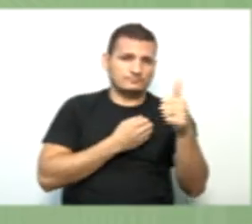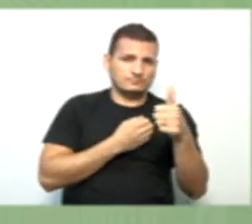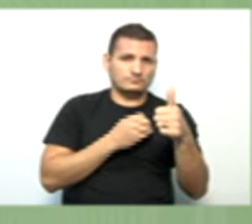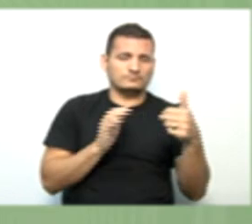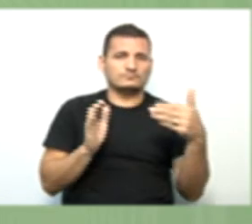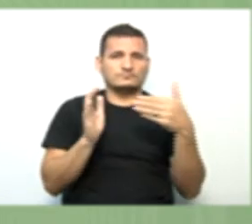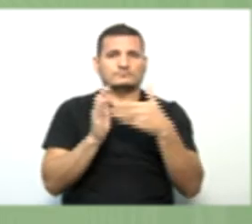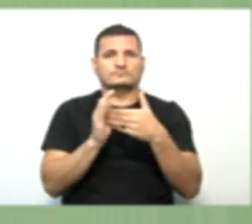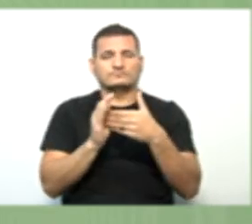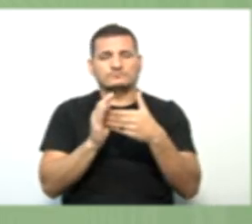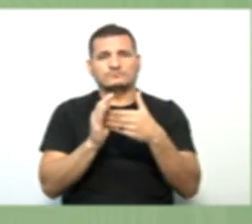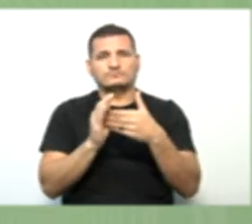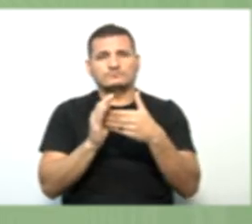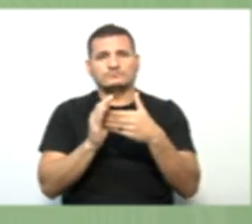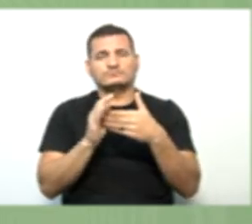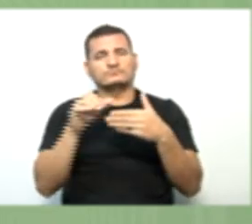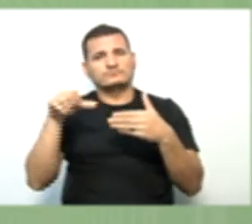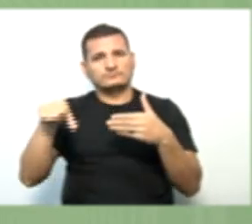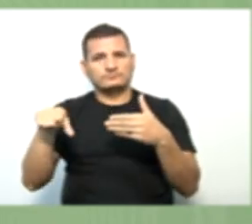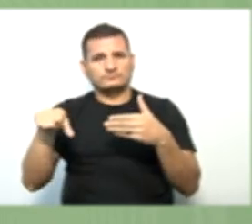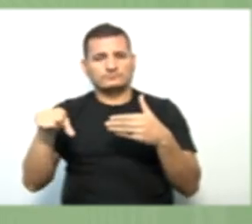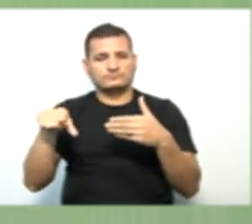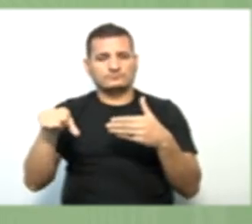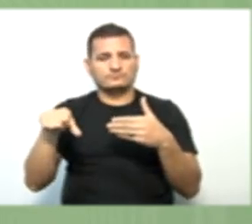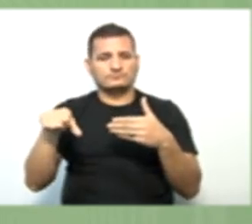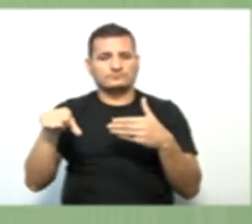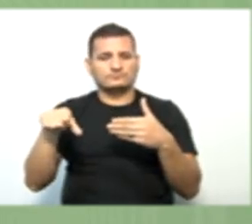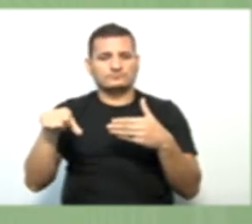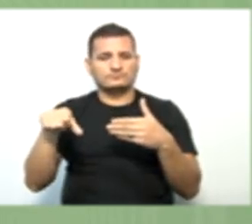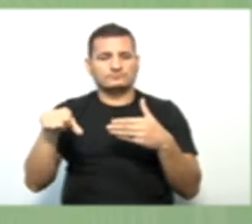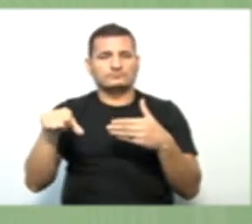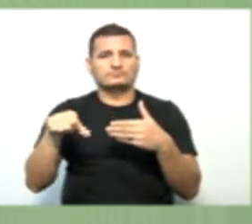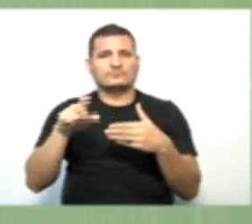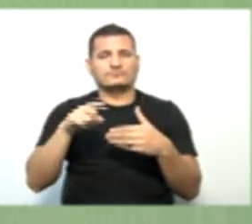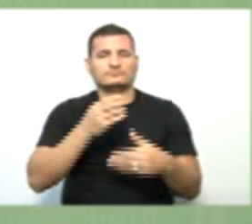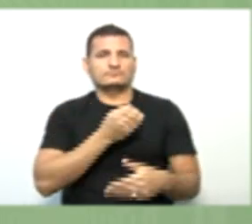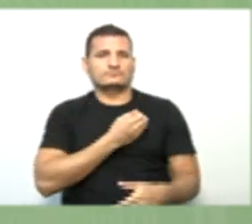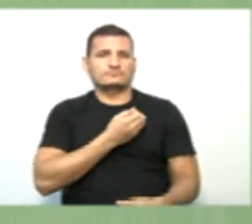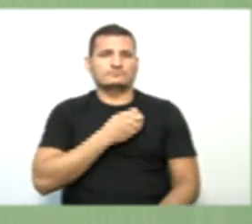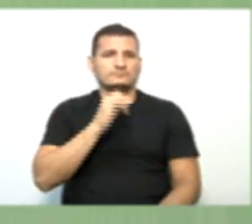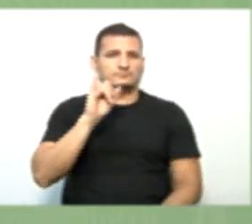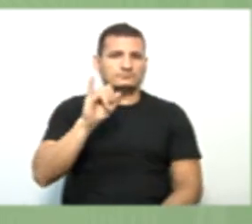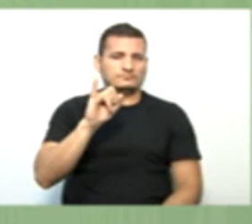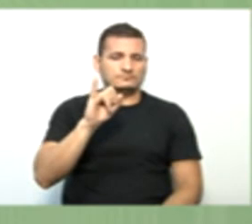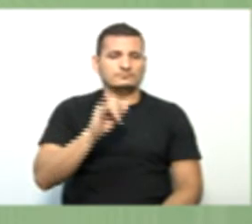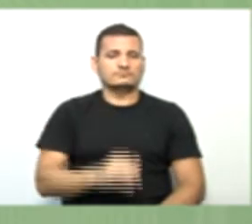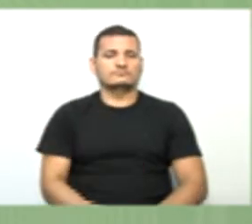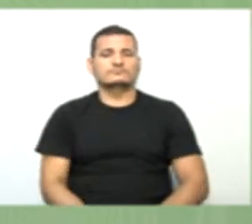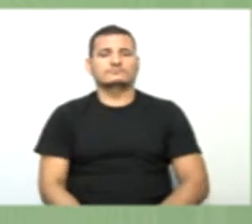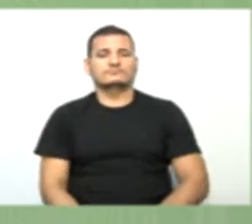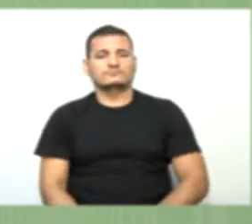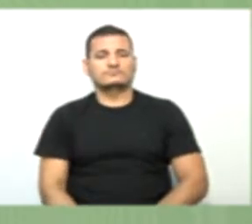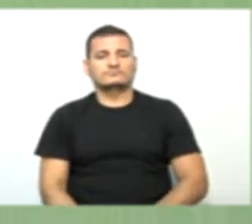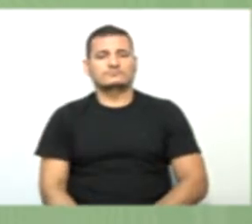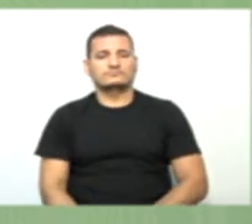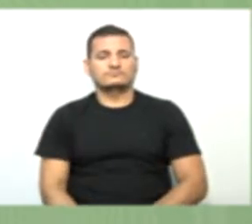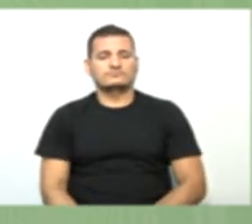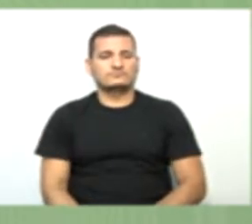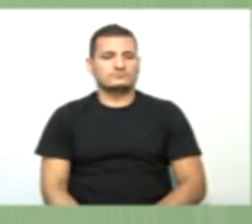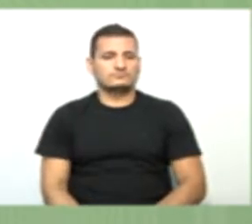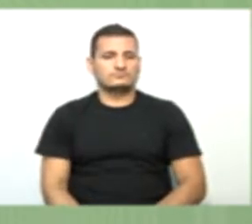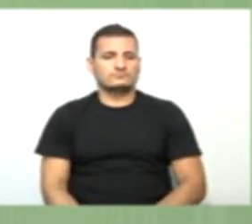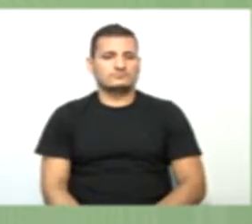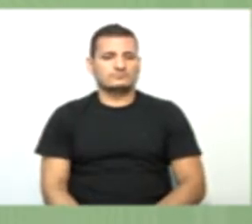10, excluindo o 10 de 2 em 2. Então, esses são os números ímpares, certo? Então, ele começa a contar